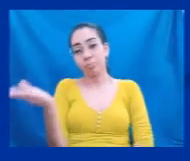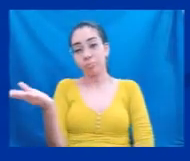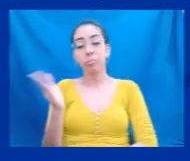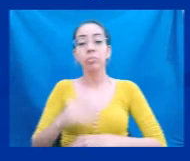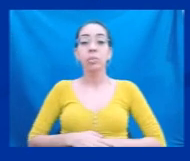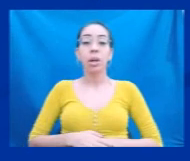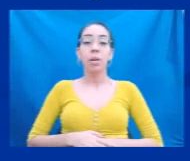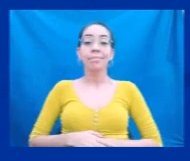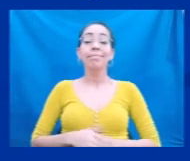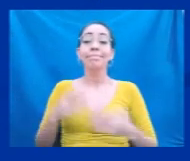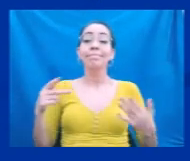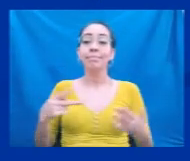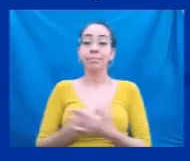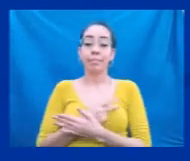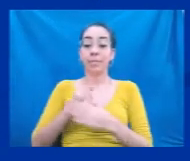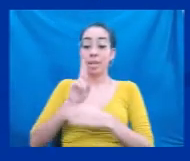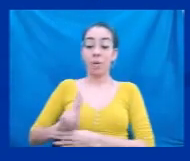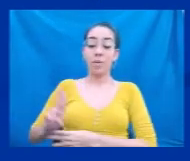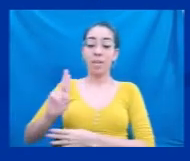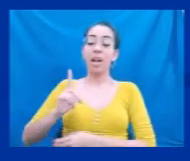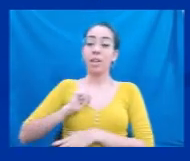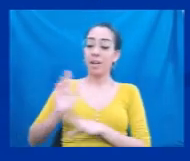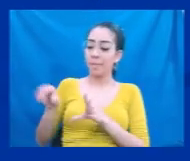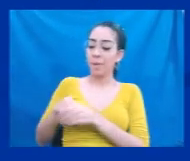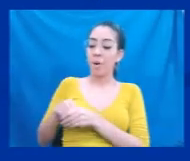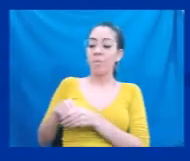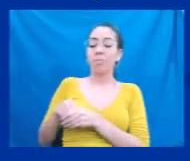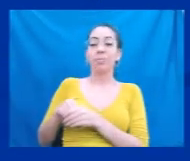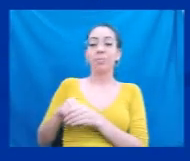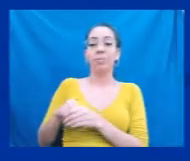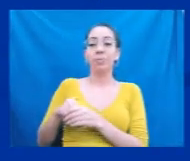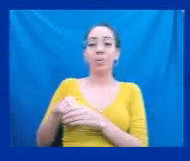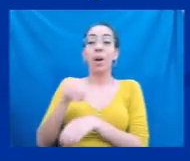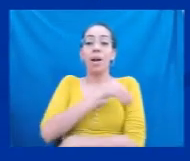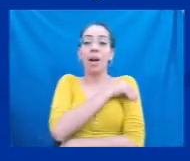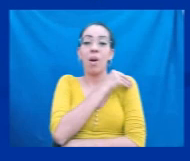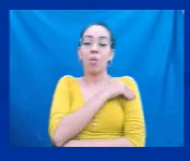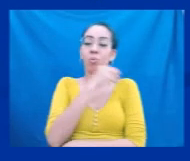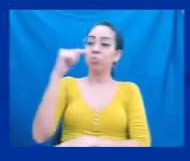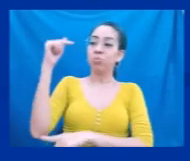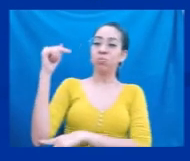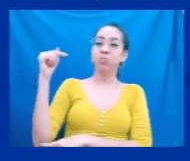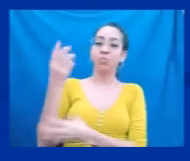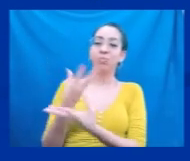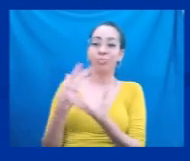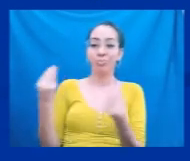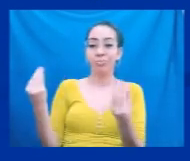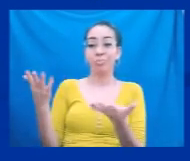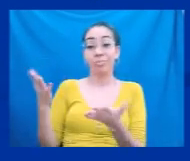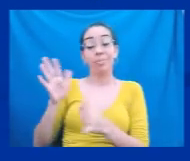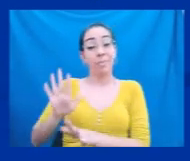né, grandes de um produto dentro do laboratório e, obviamente, isso daí não é o ideal, né? Então, como eu havia comentado já